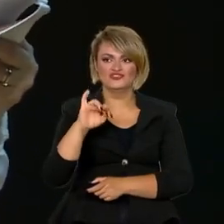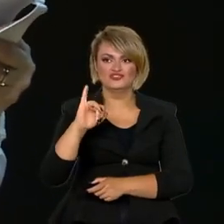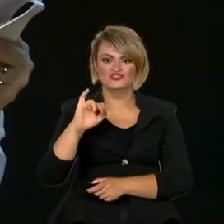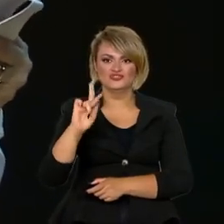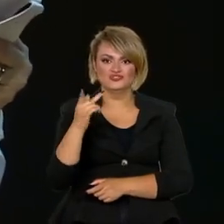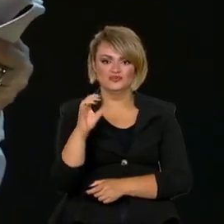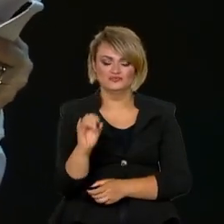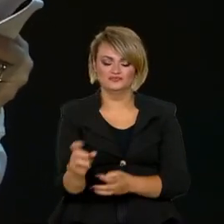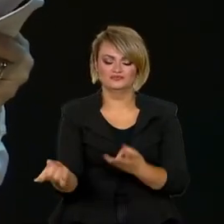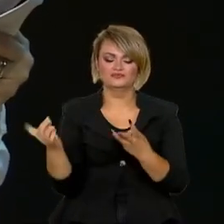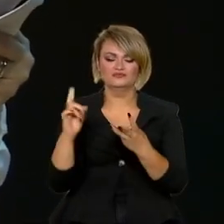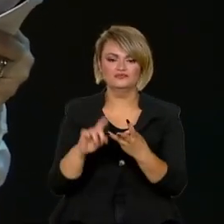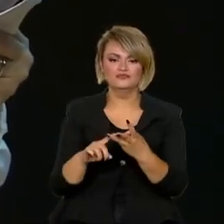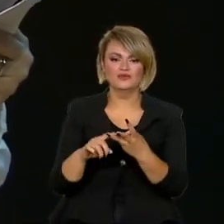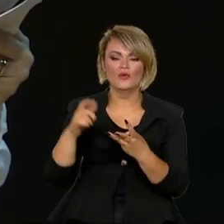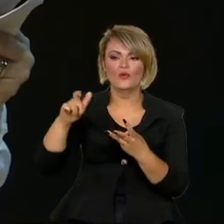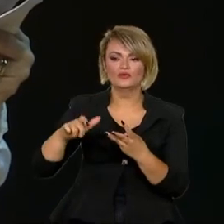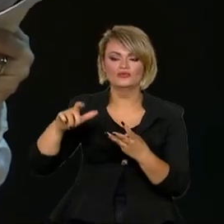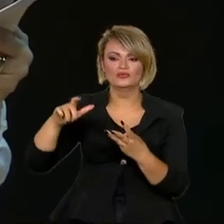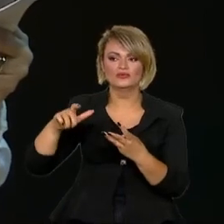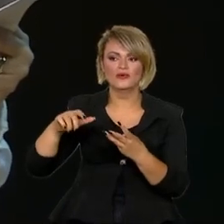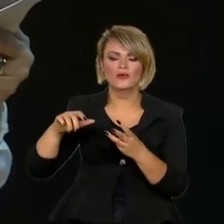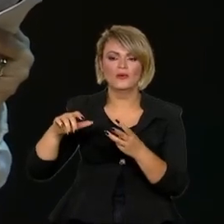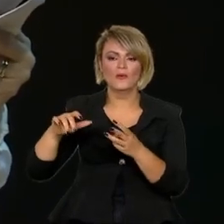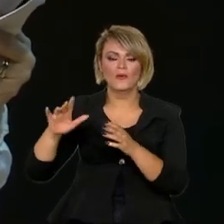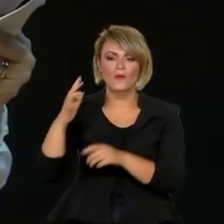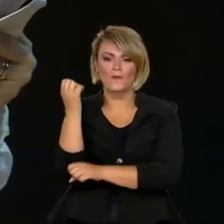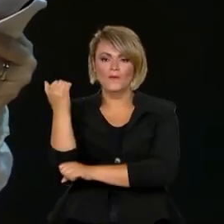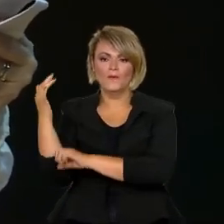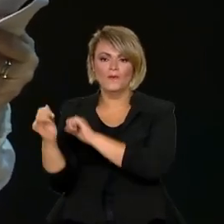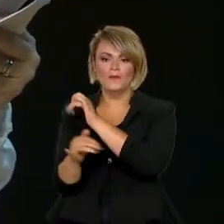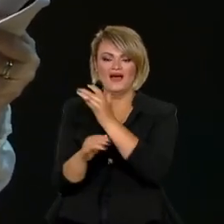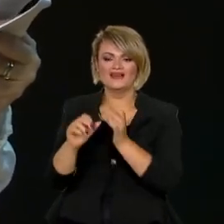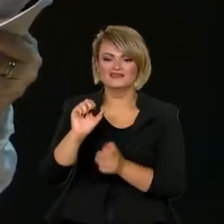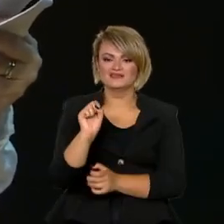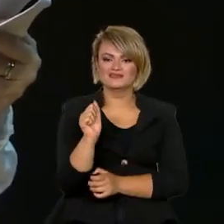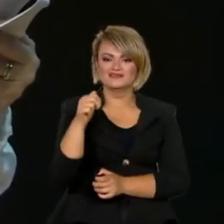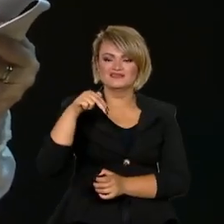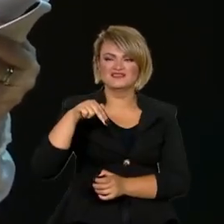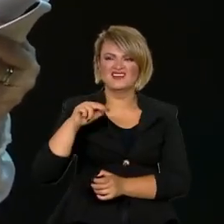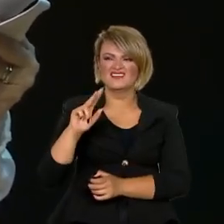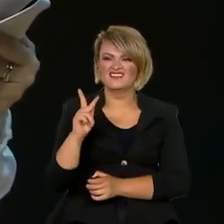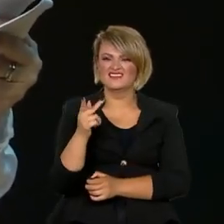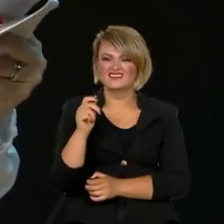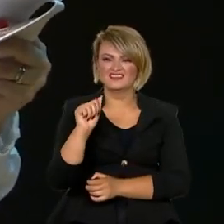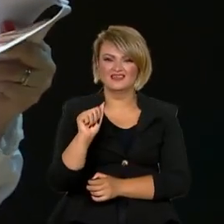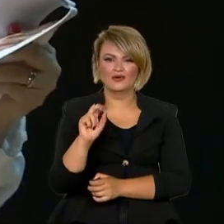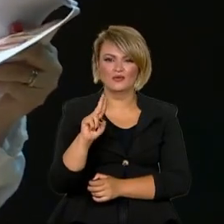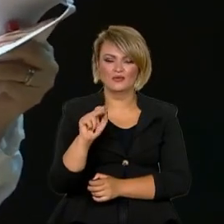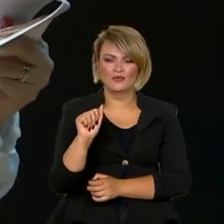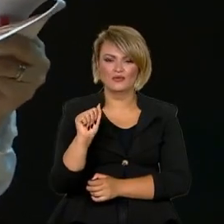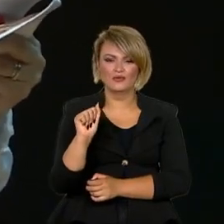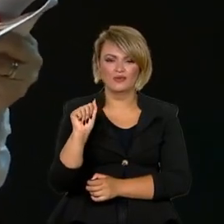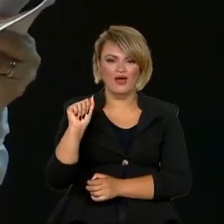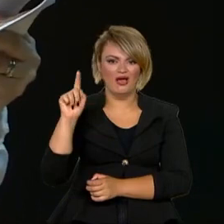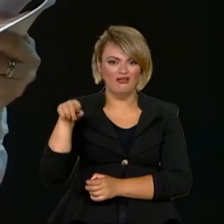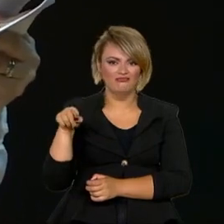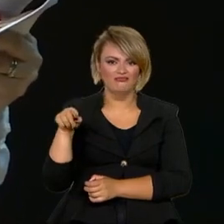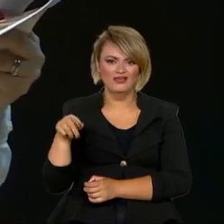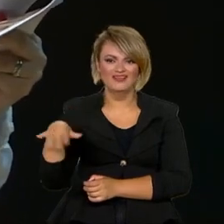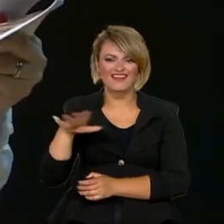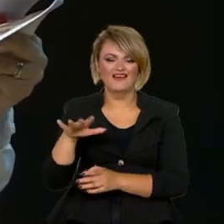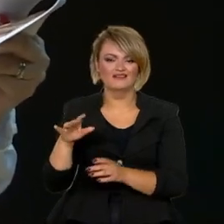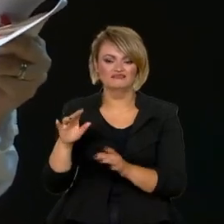três no antigo Porto do Capim, o Parque Ecológico do Rio Sanhauá, a requalificação das vias acesso e a arena de eventos e